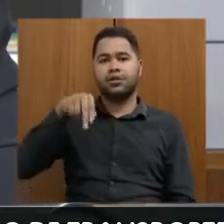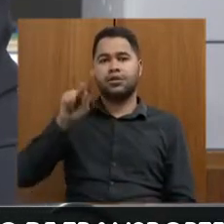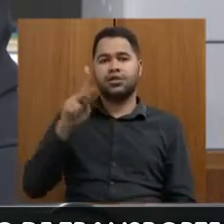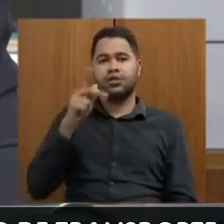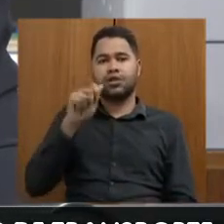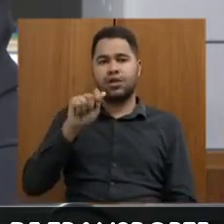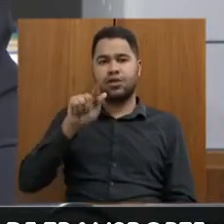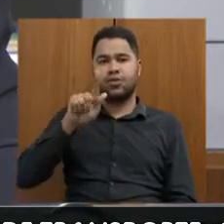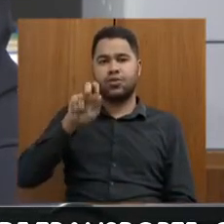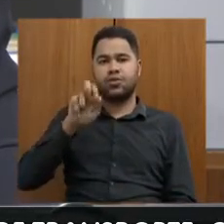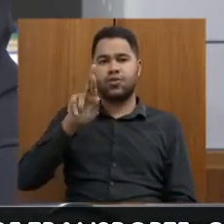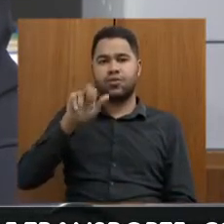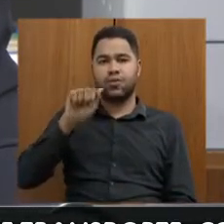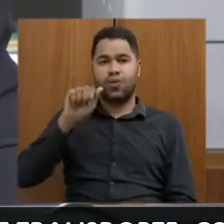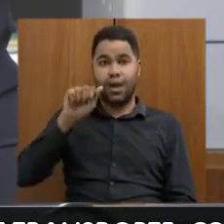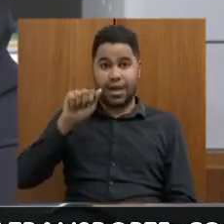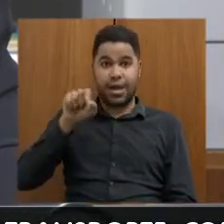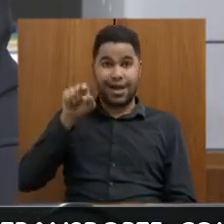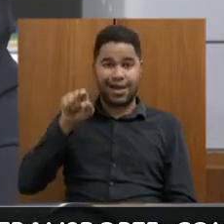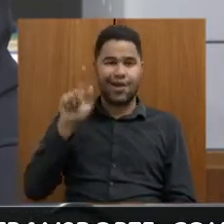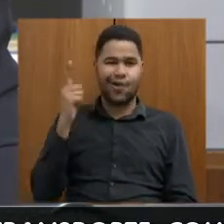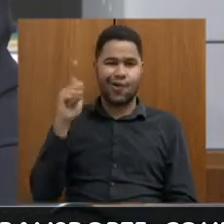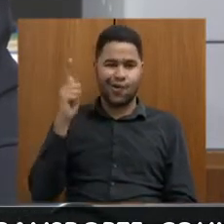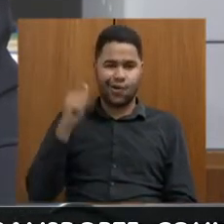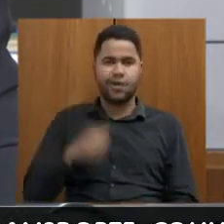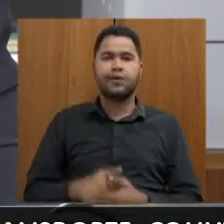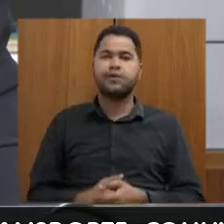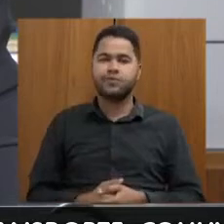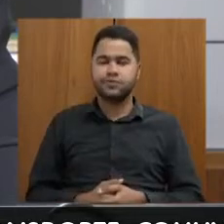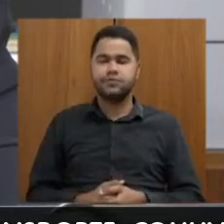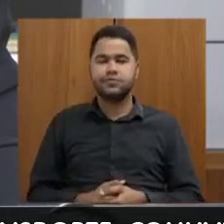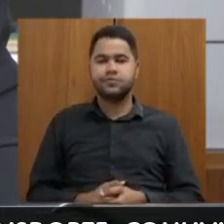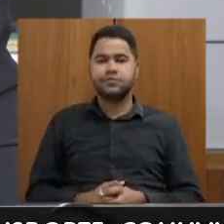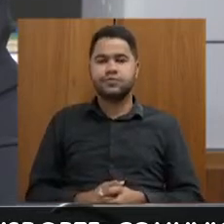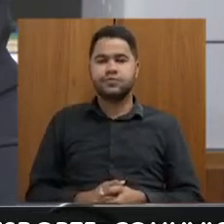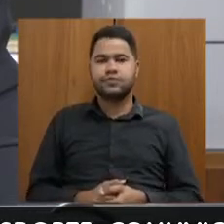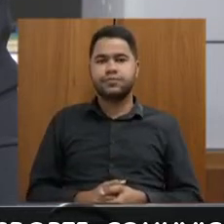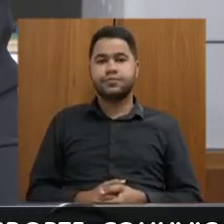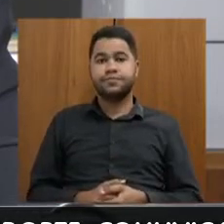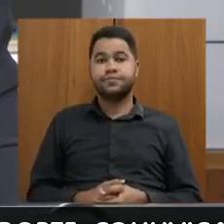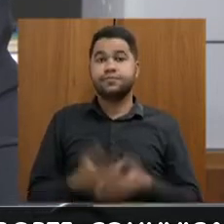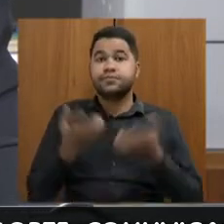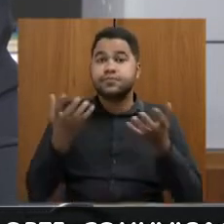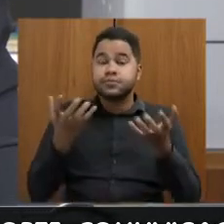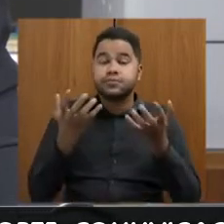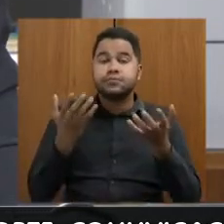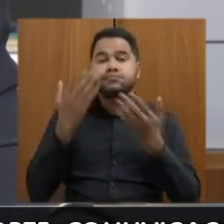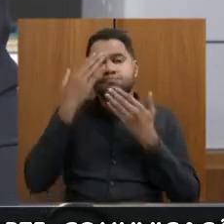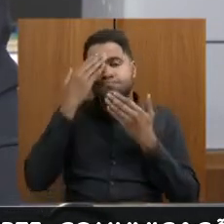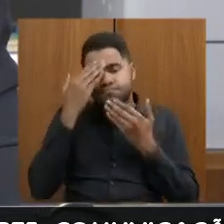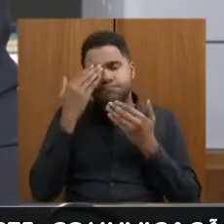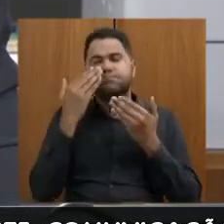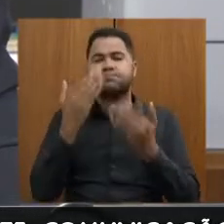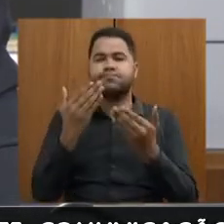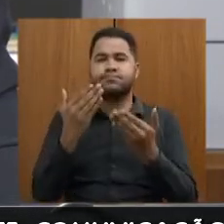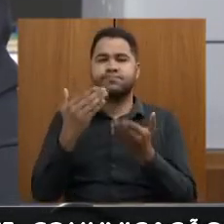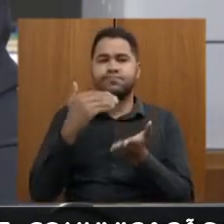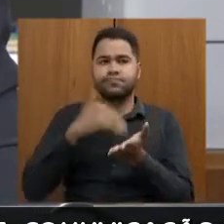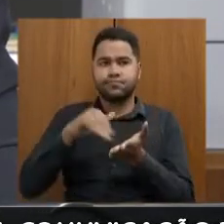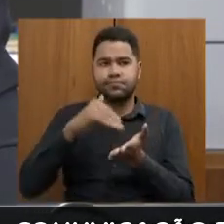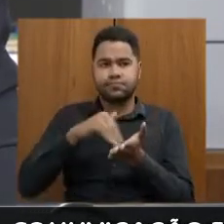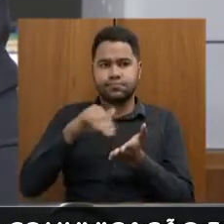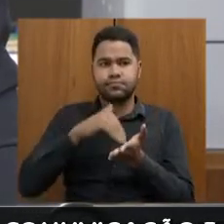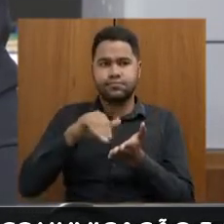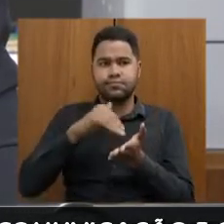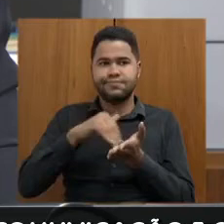ligação importante e eu quero agradecer o secretário